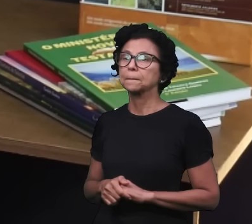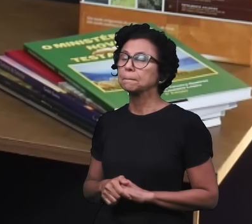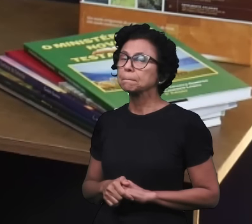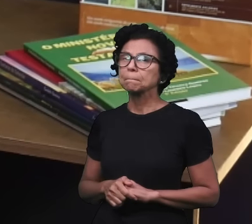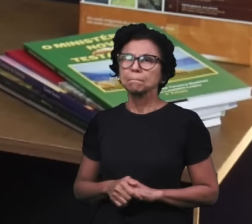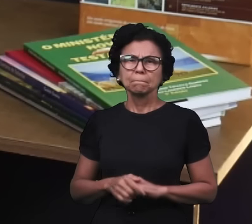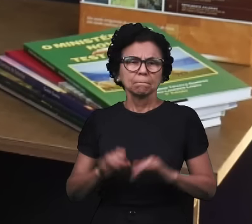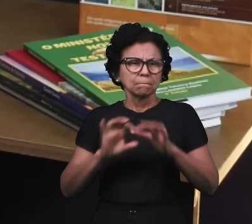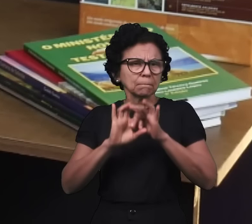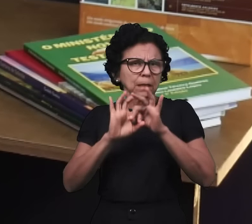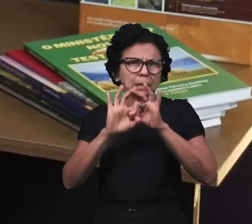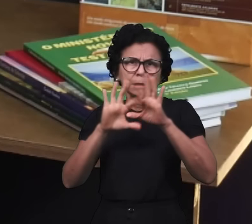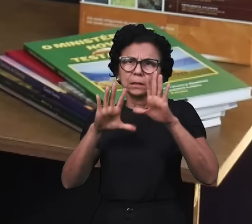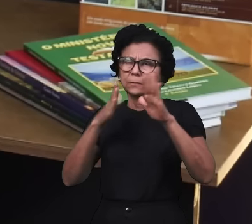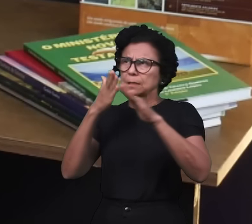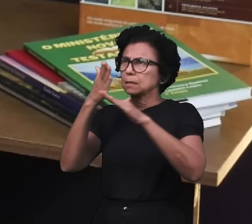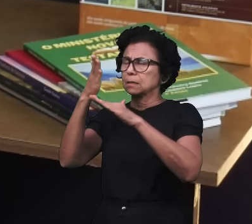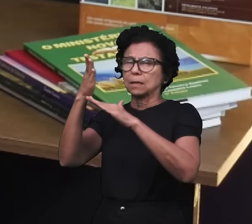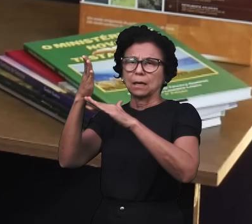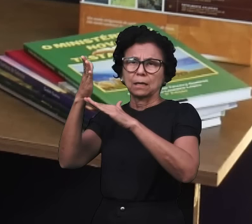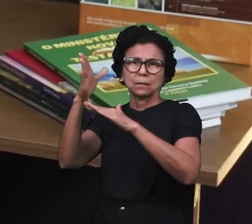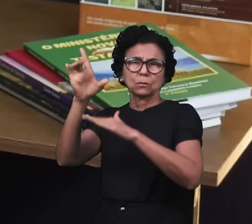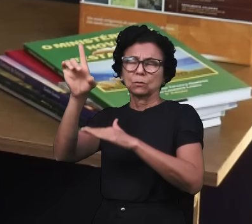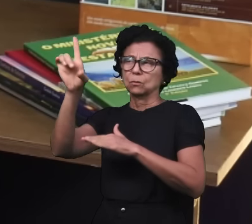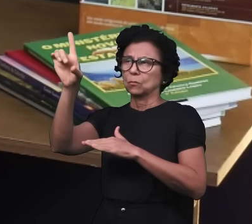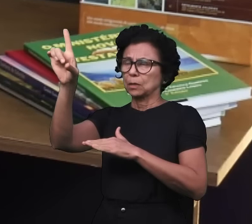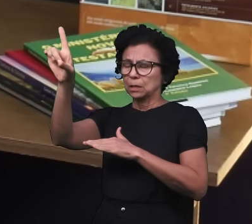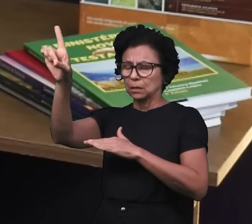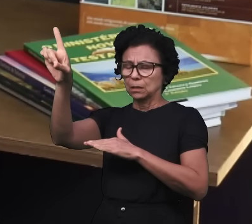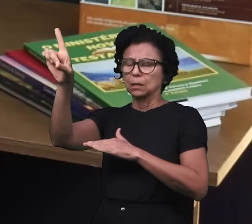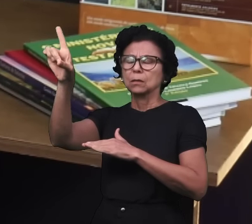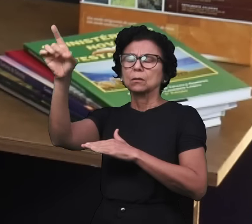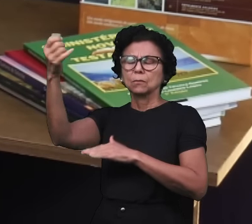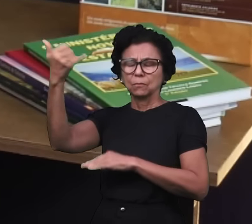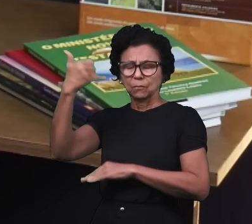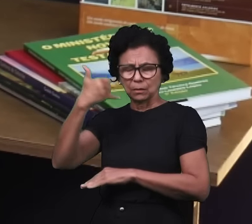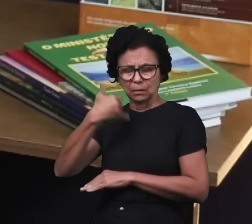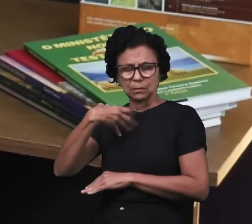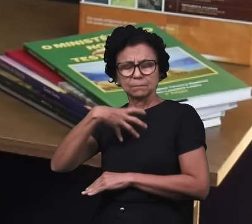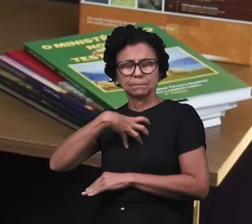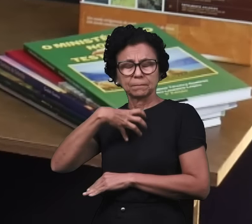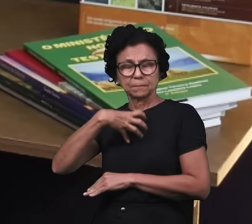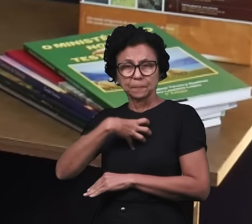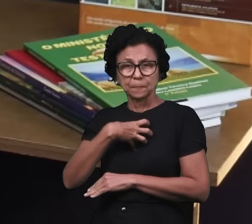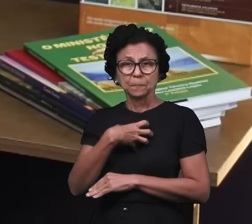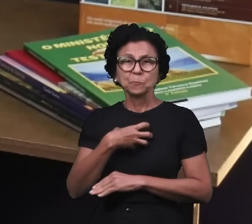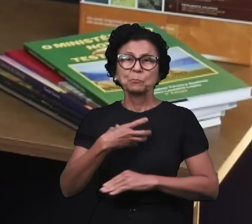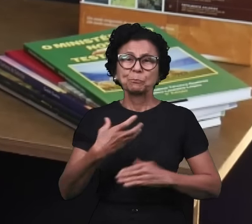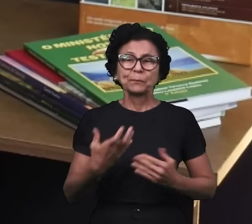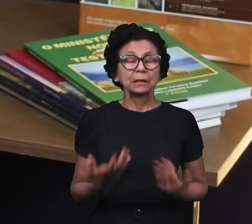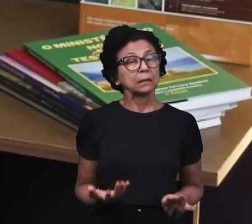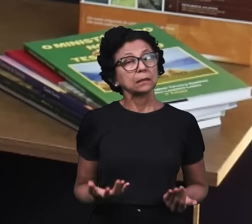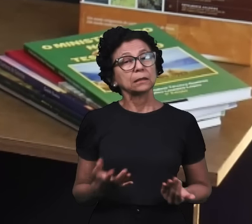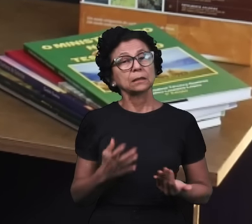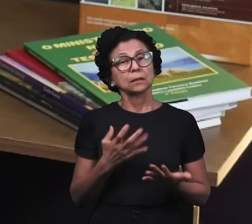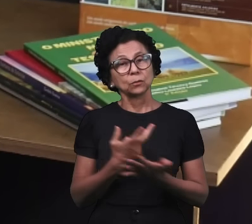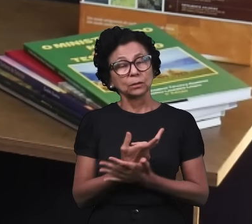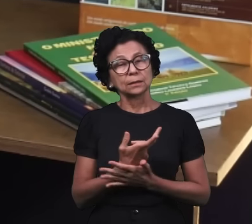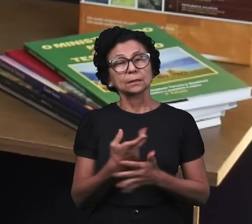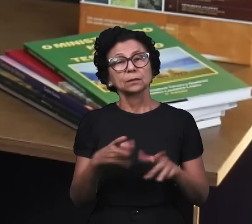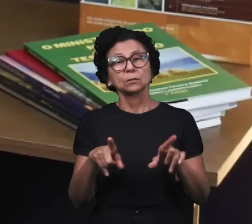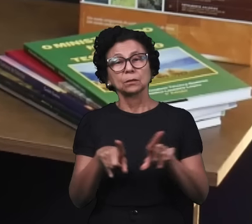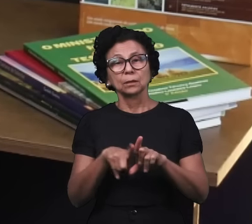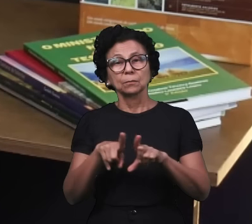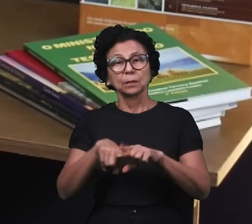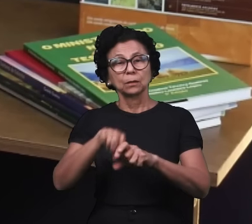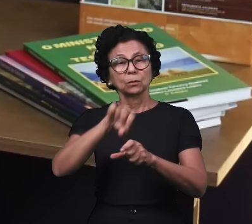acesso, né, ao Senhor, a ouvir a voz dele, e era isso que o Senhor queria fazer ali, no Monte Sinai ali,